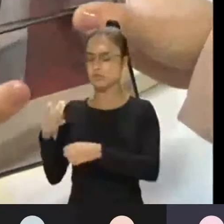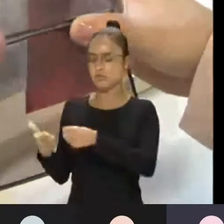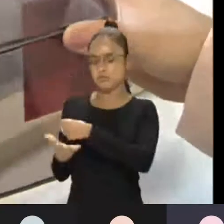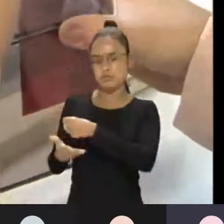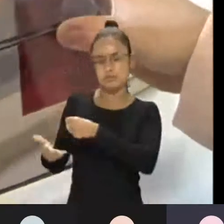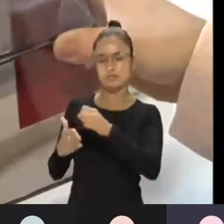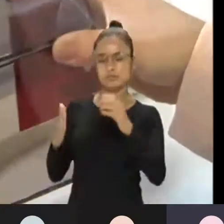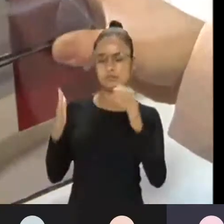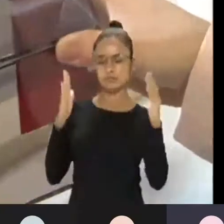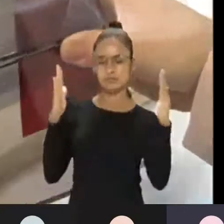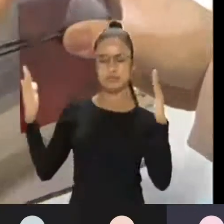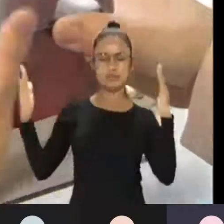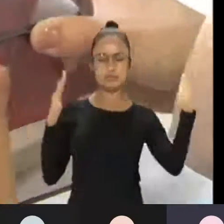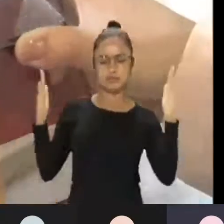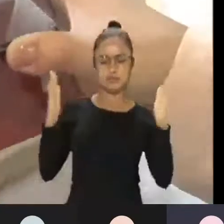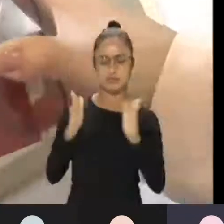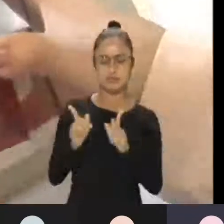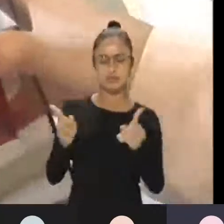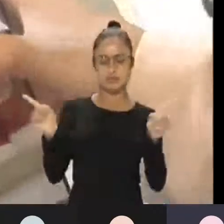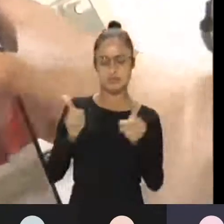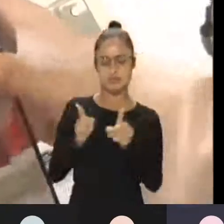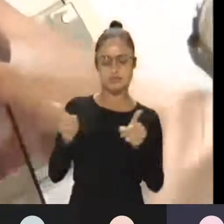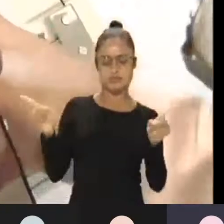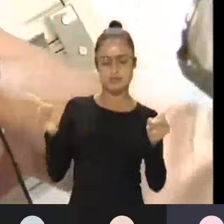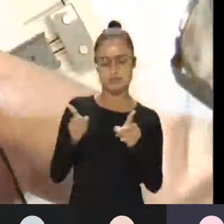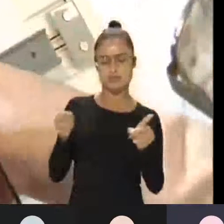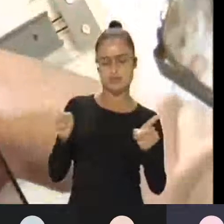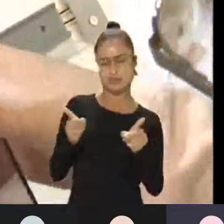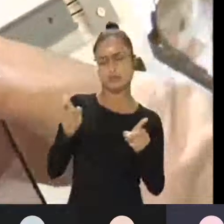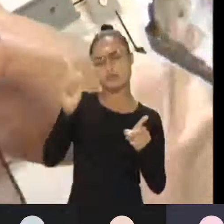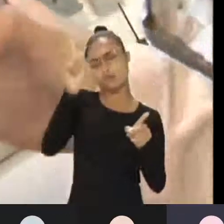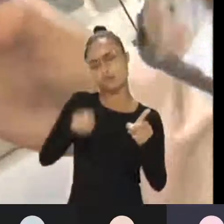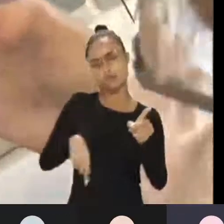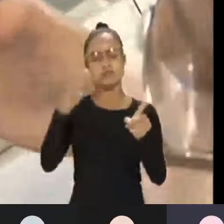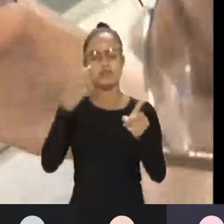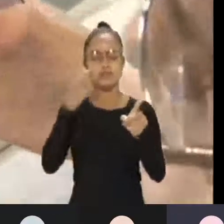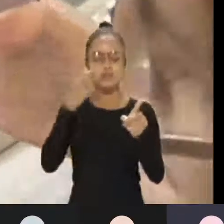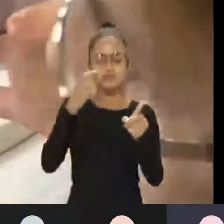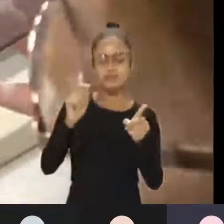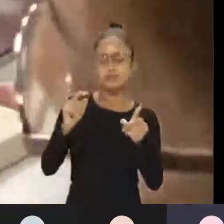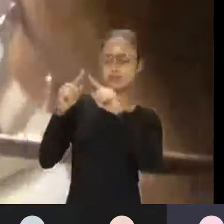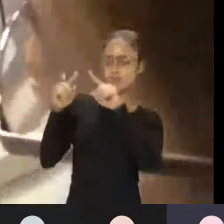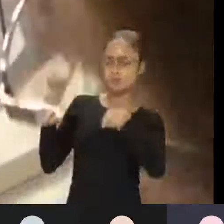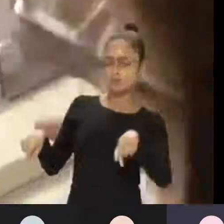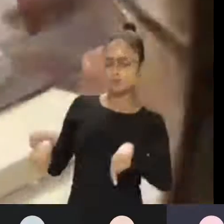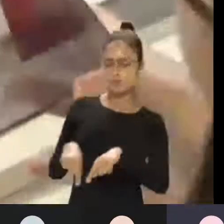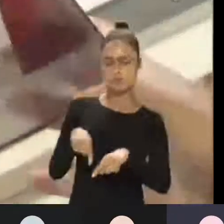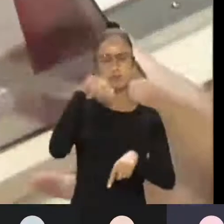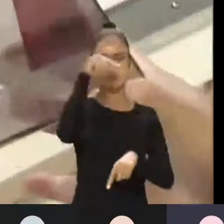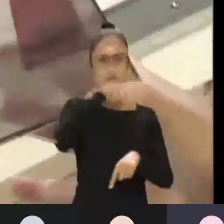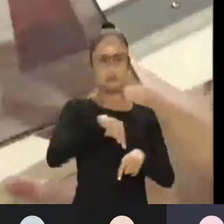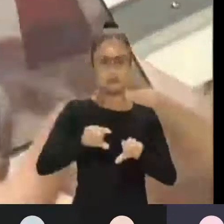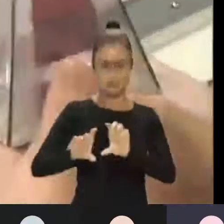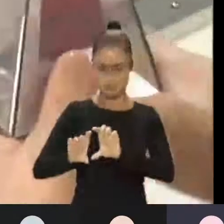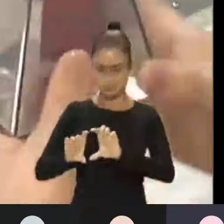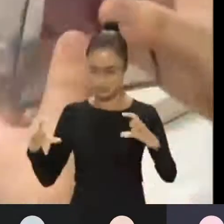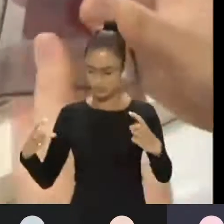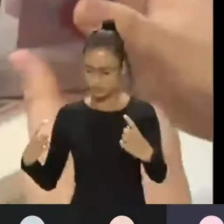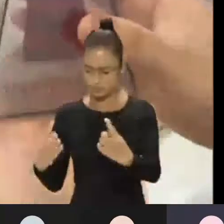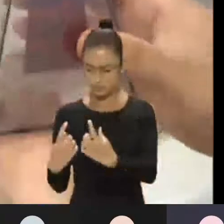as laterais convergem para um único vértice. Então, aqui, se eu pegar só a parte menor, eu